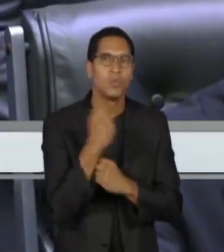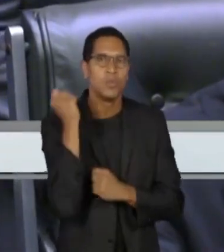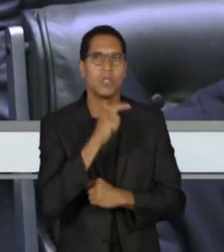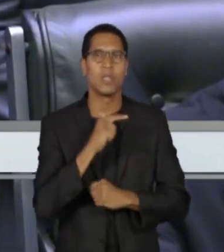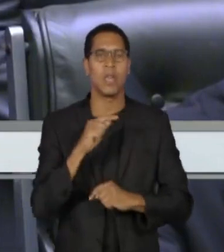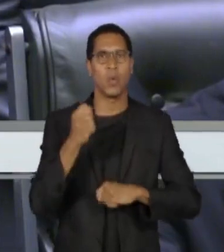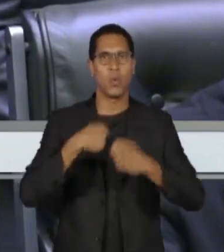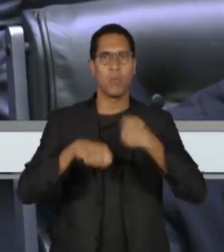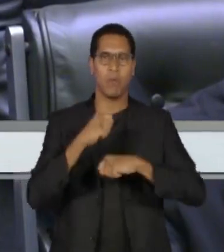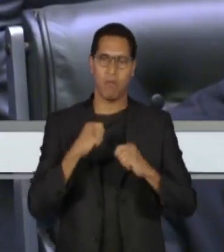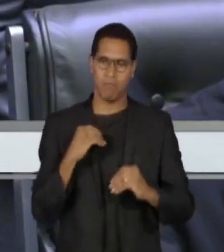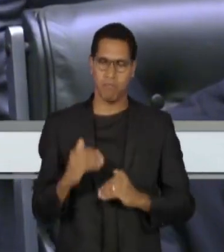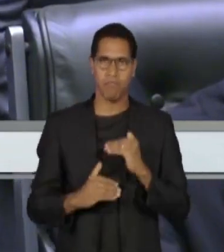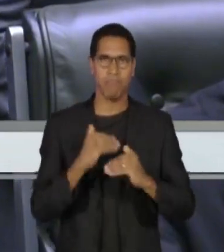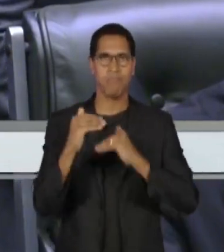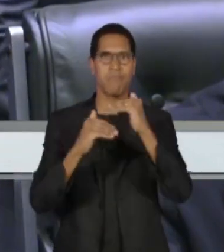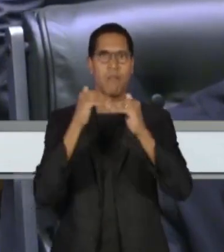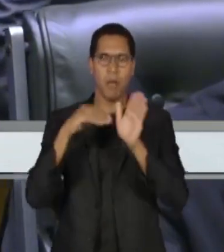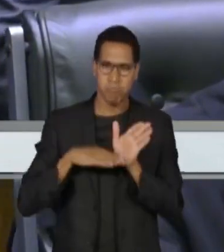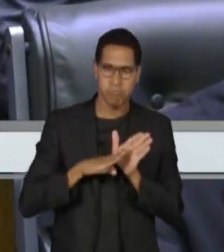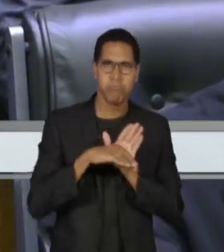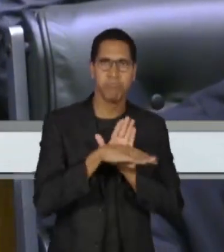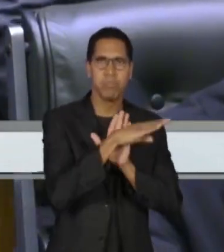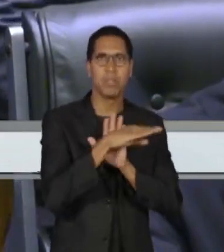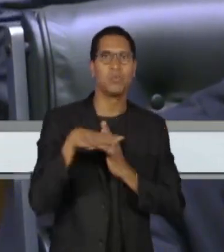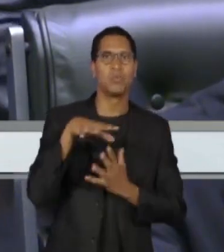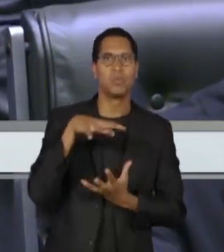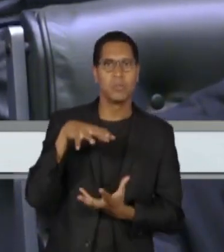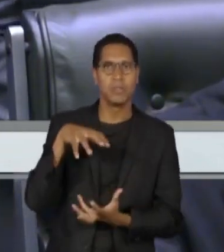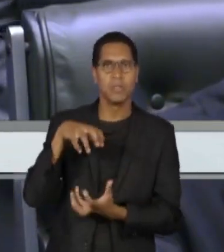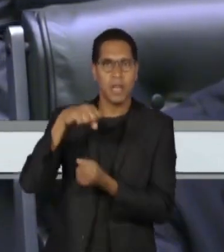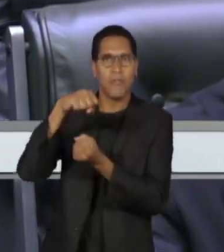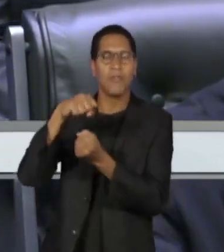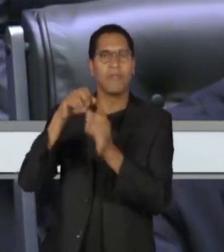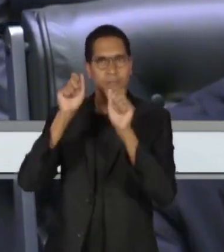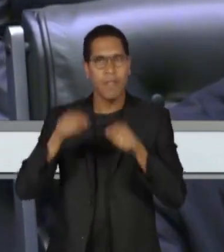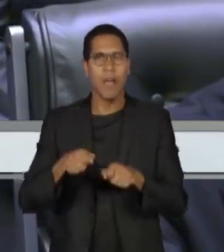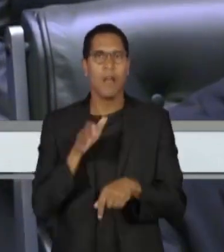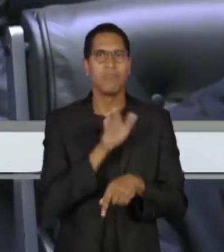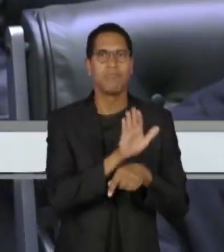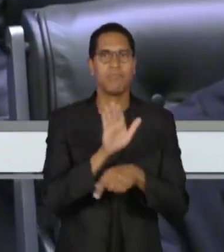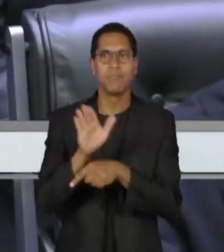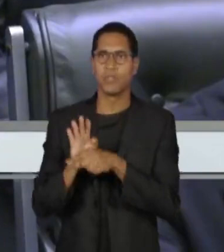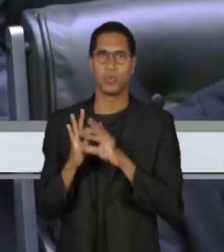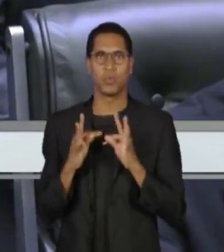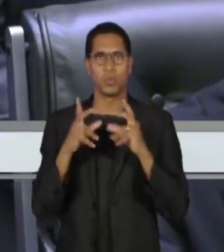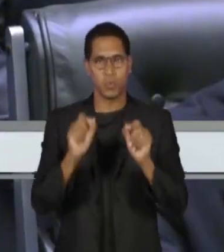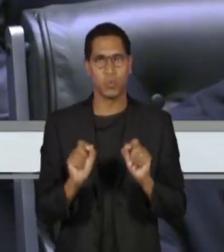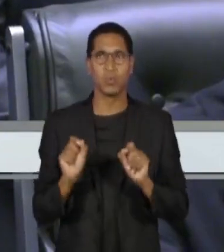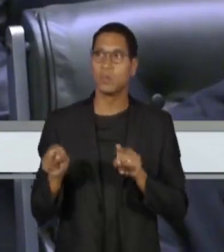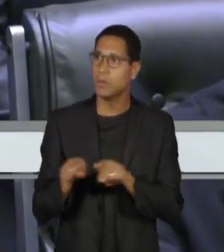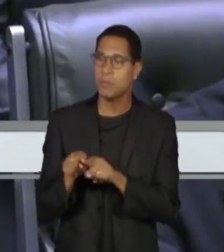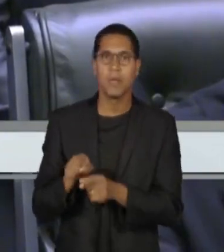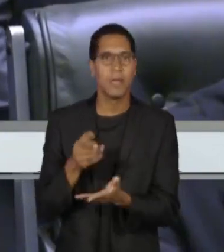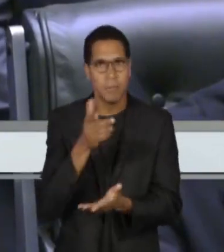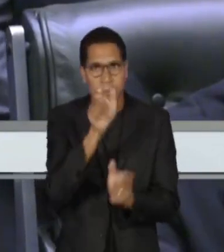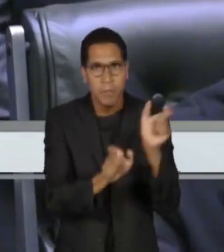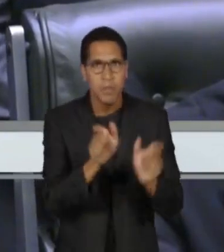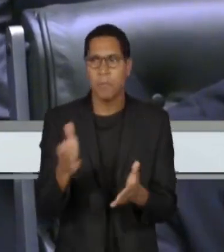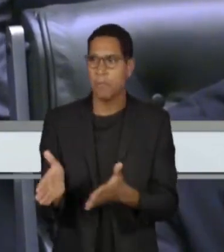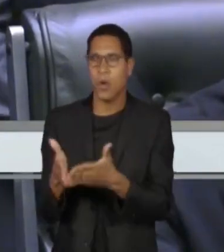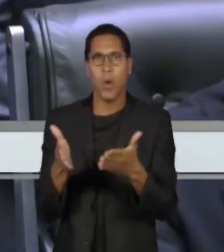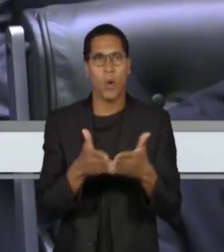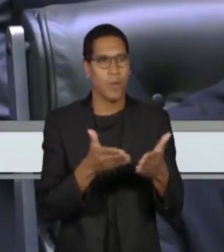crescimento econômico de forma sustentável em benefício de todos, especialmente dos mais necessitados.